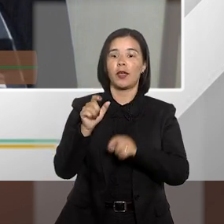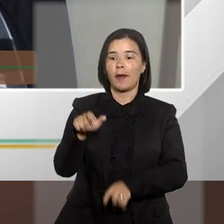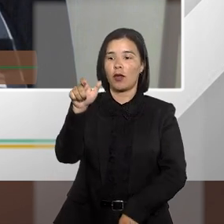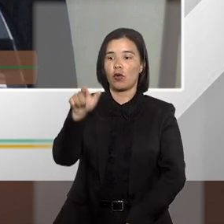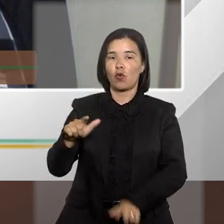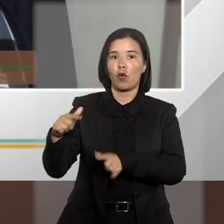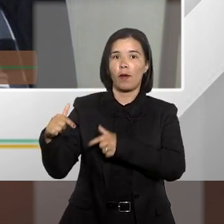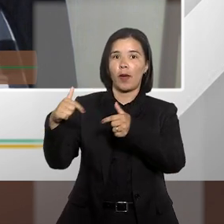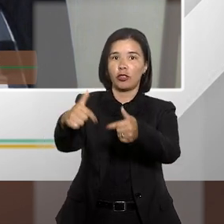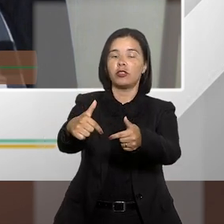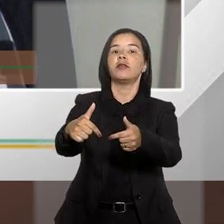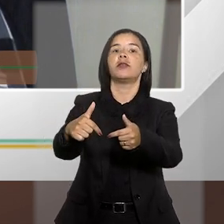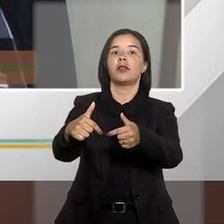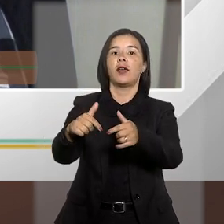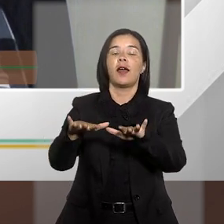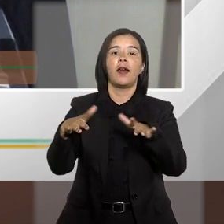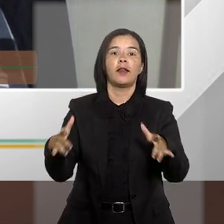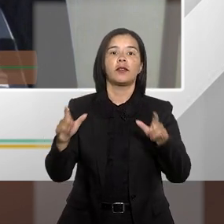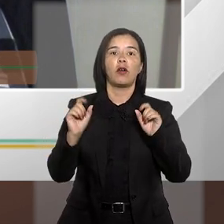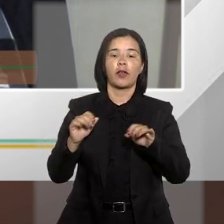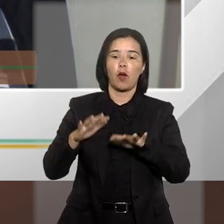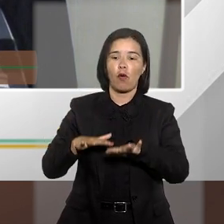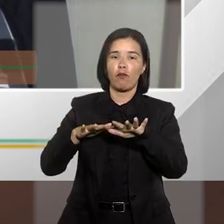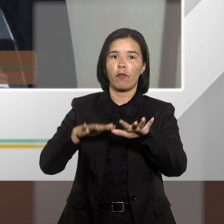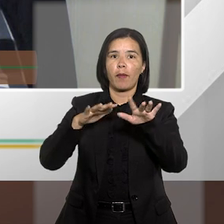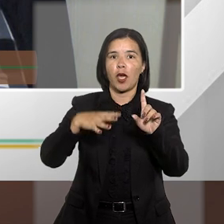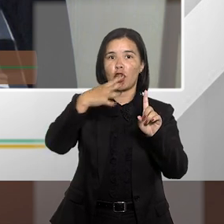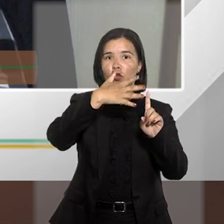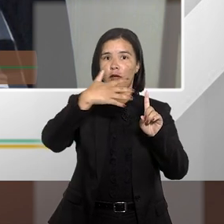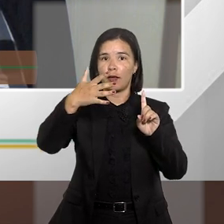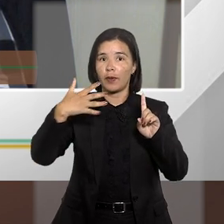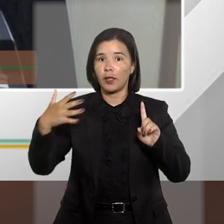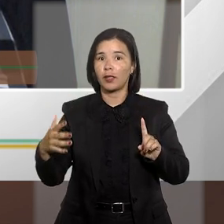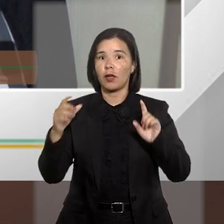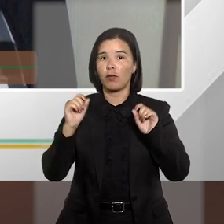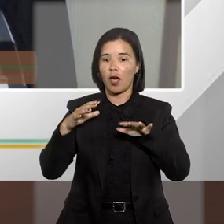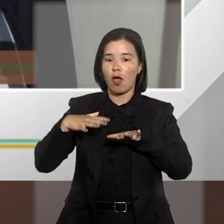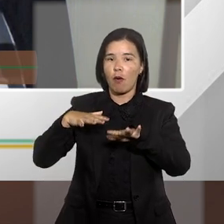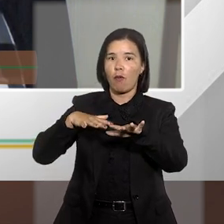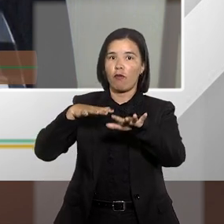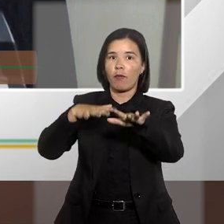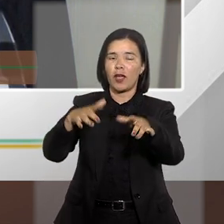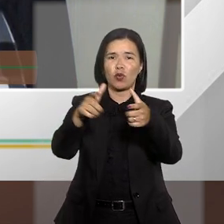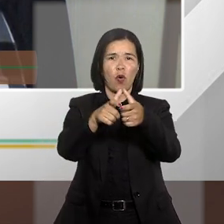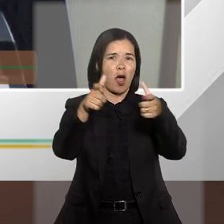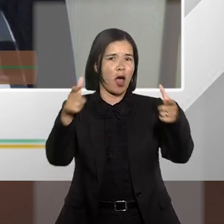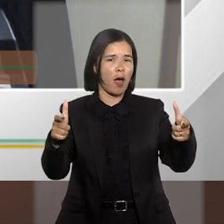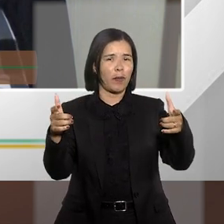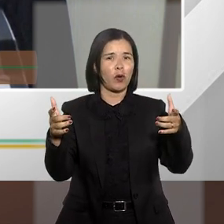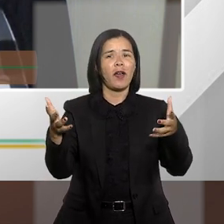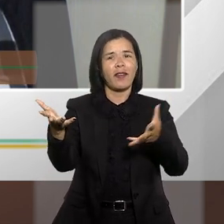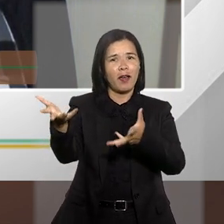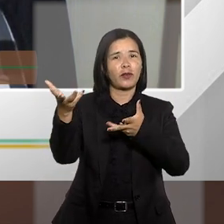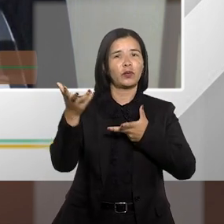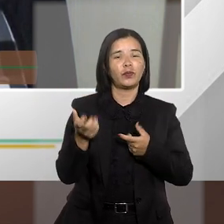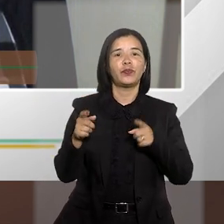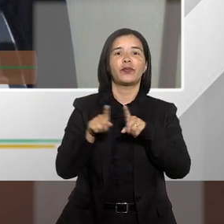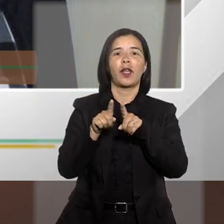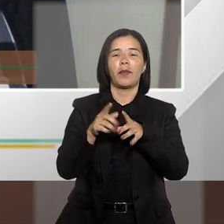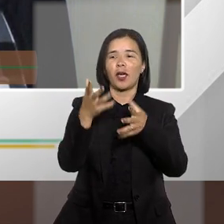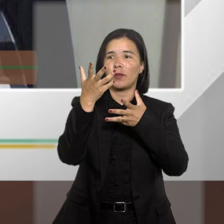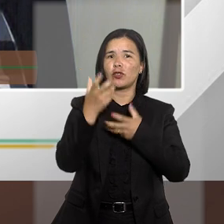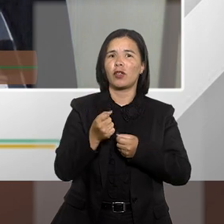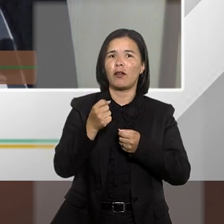ser combatidos. Então, obviamente, o movimento LGBTQIA+, ser um movimento amplo, diverso e acolhedor, e absorve